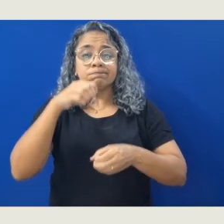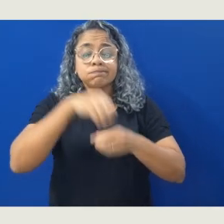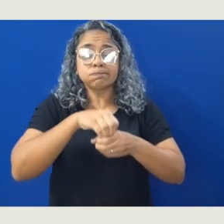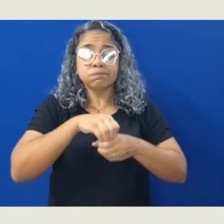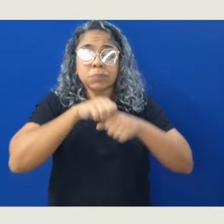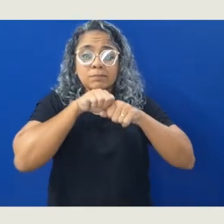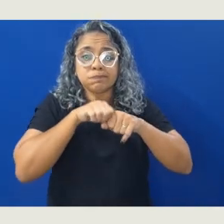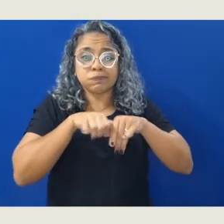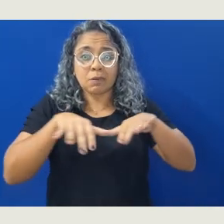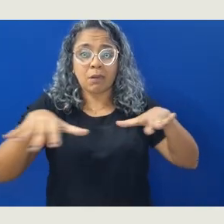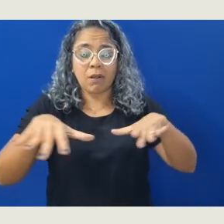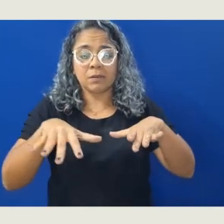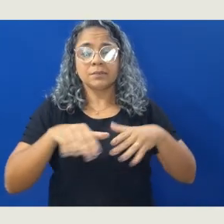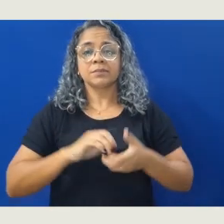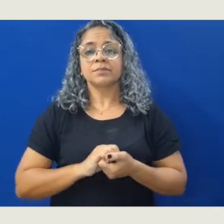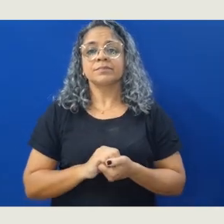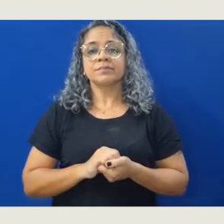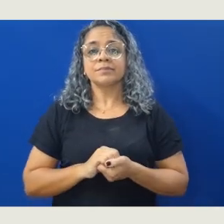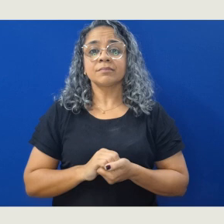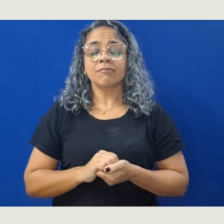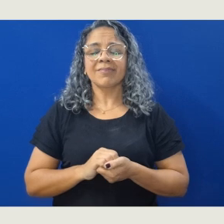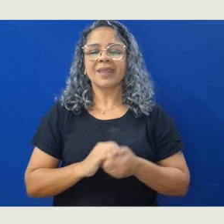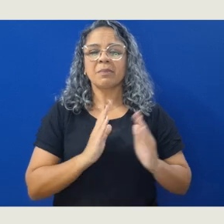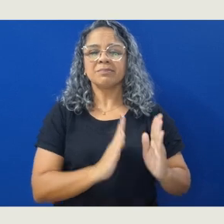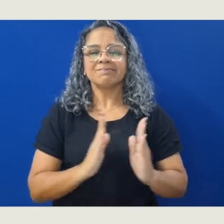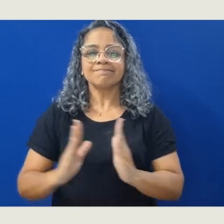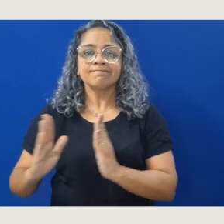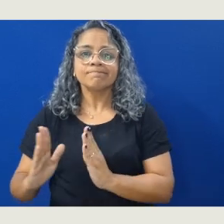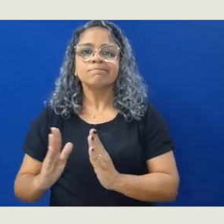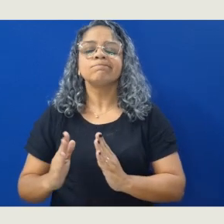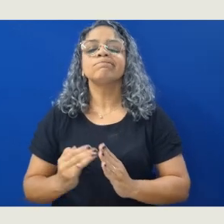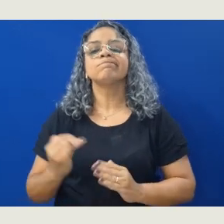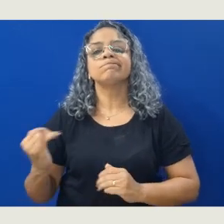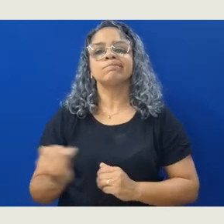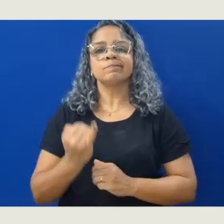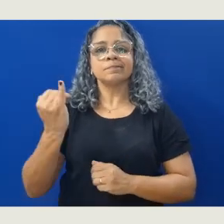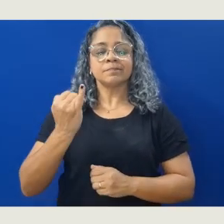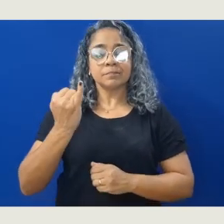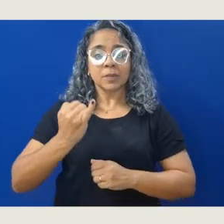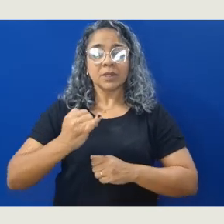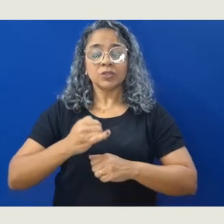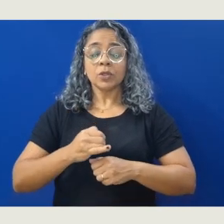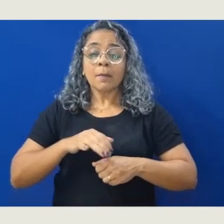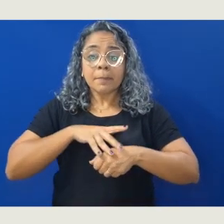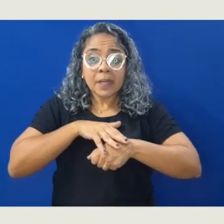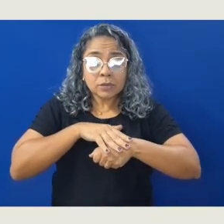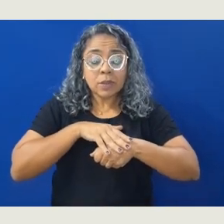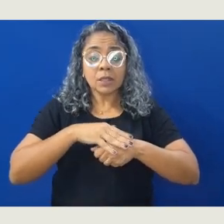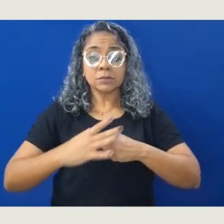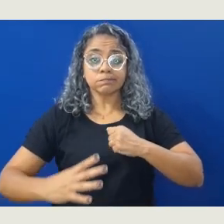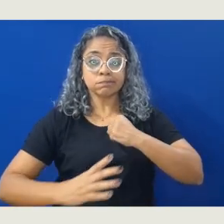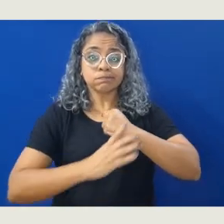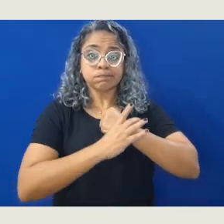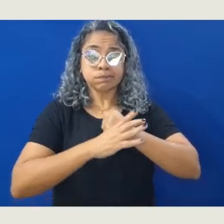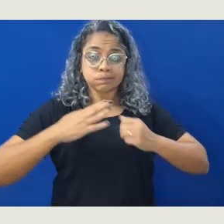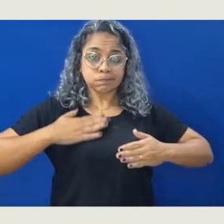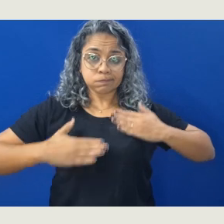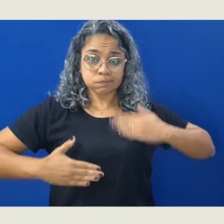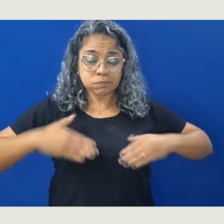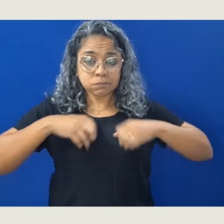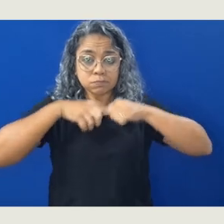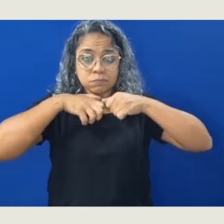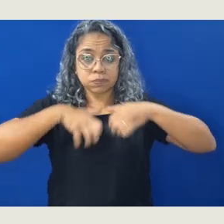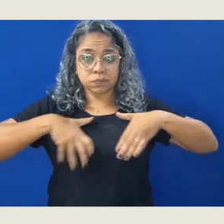produção de novas cópias do vírus, um processo importante para a instalação da infecção. Porém, para que